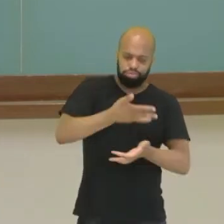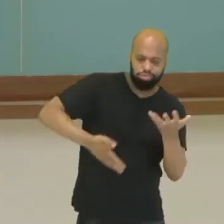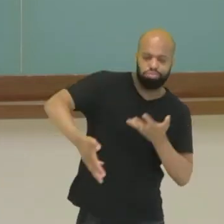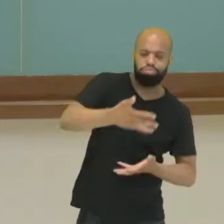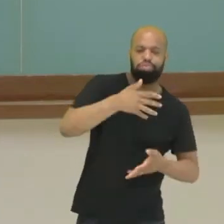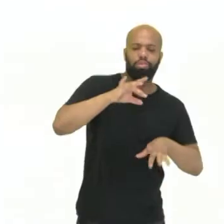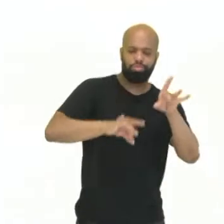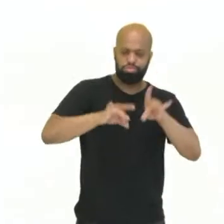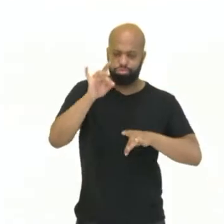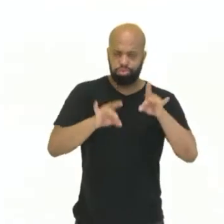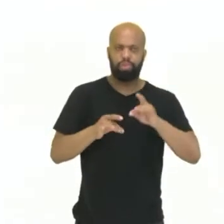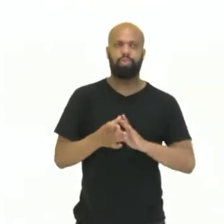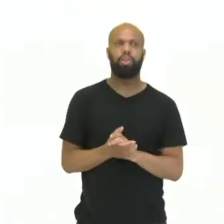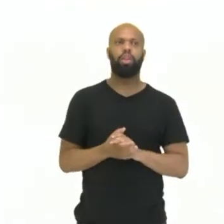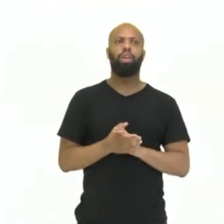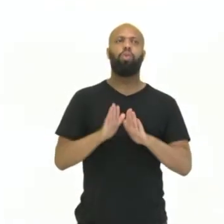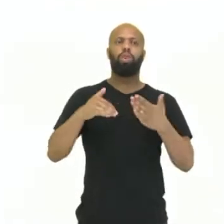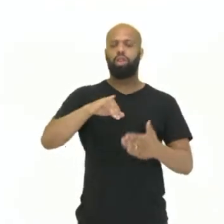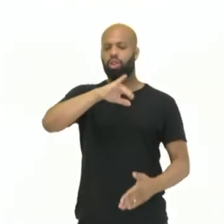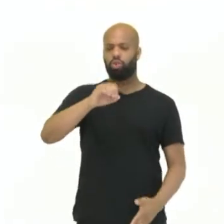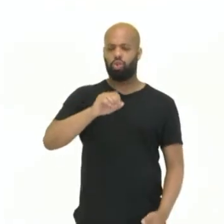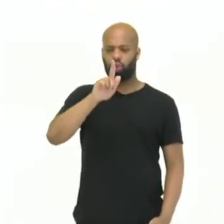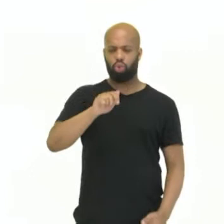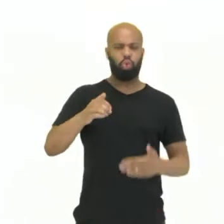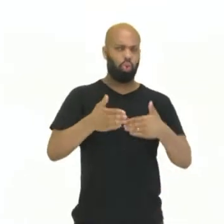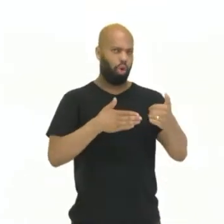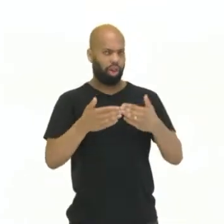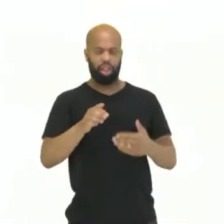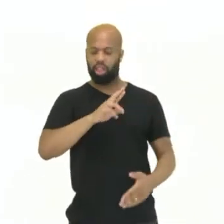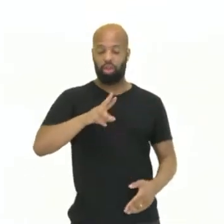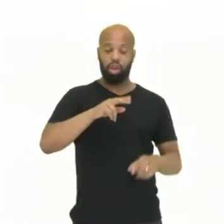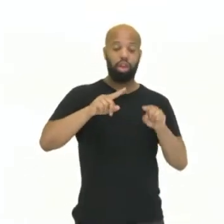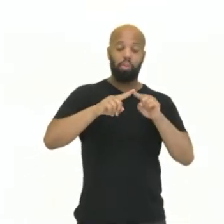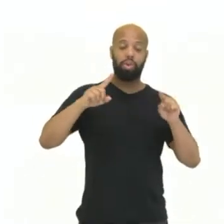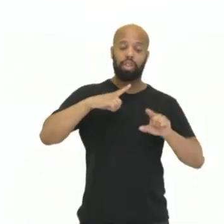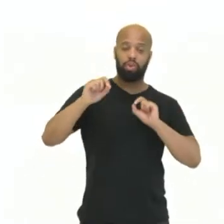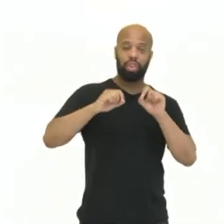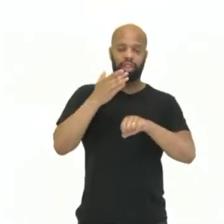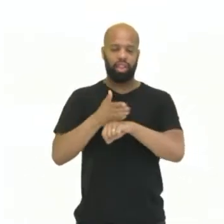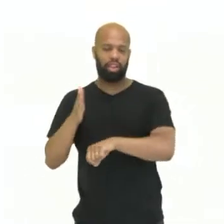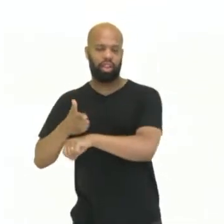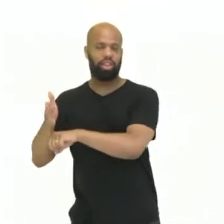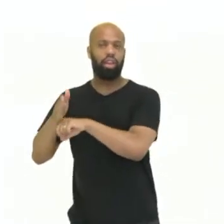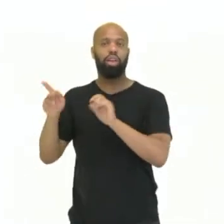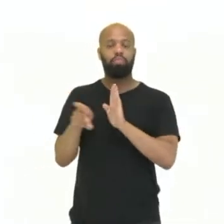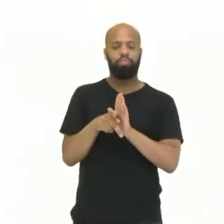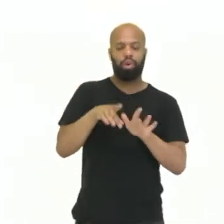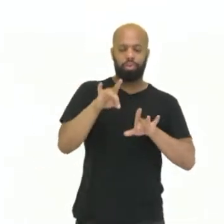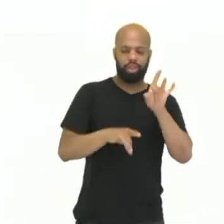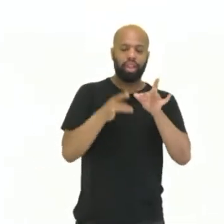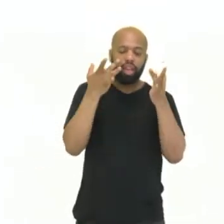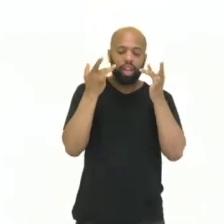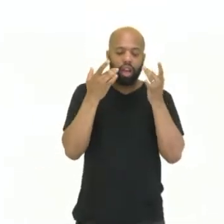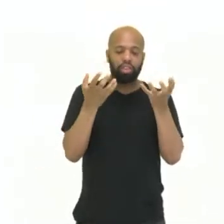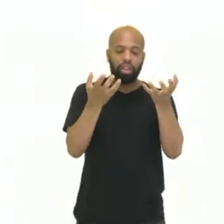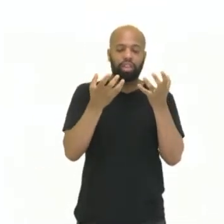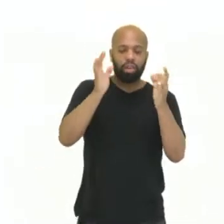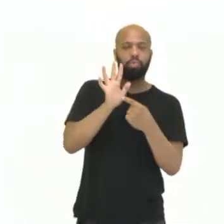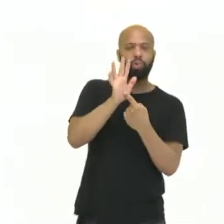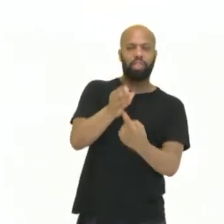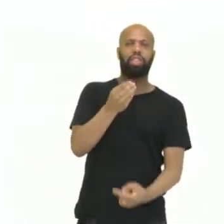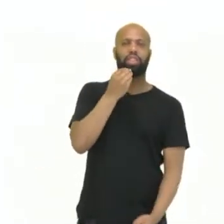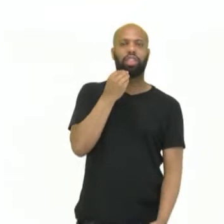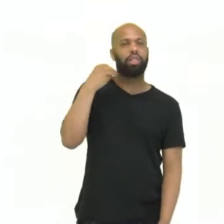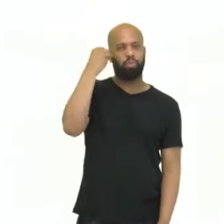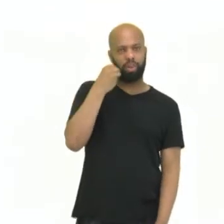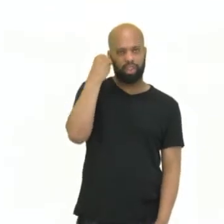Os jogos teatrais não são quaisquer jogos, mas uma preparação e vivências da prática teatral. Procuram possibilitar a